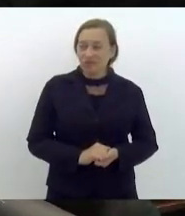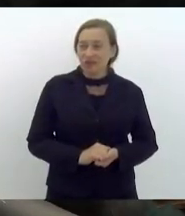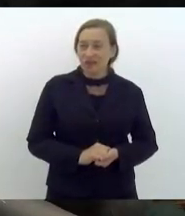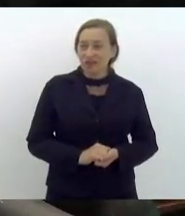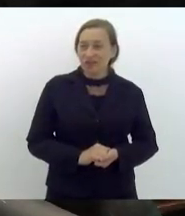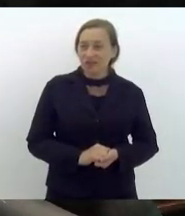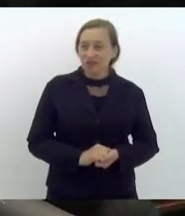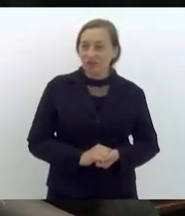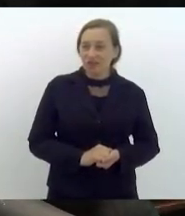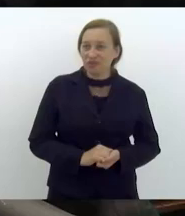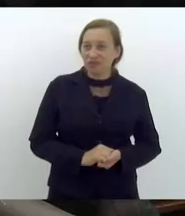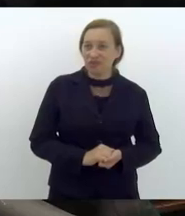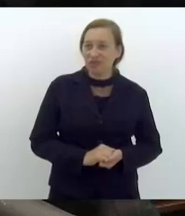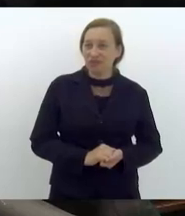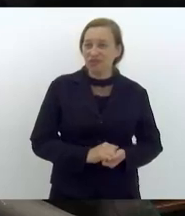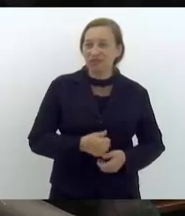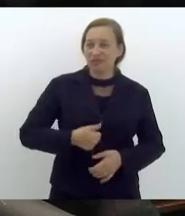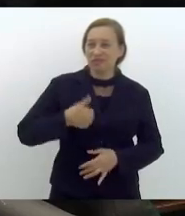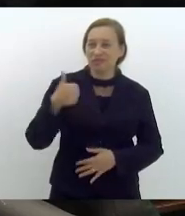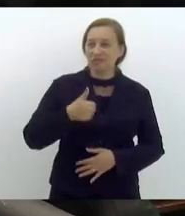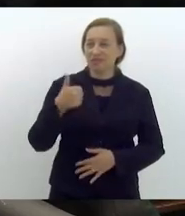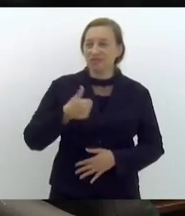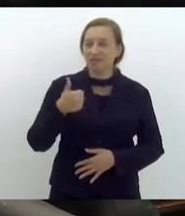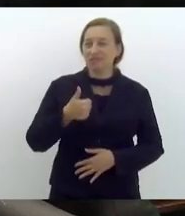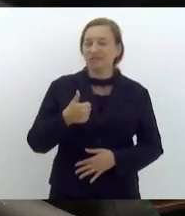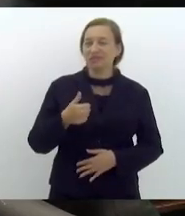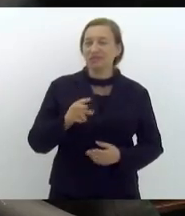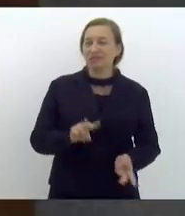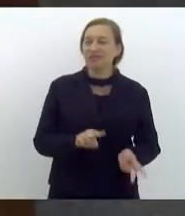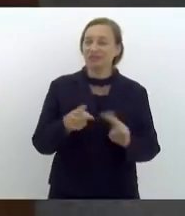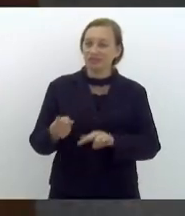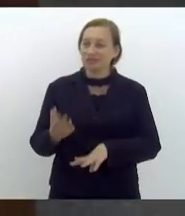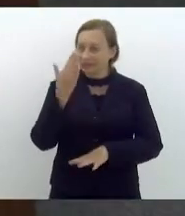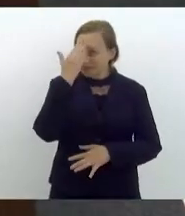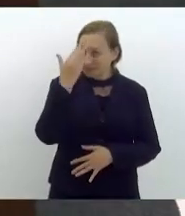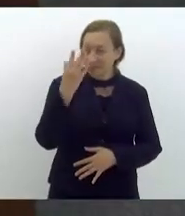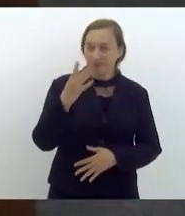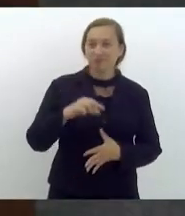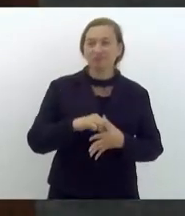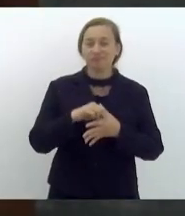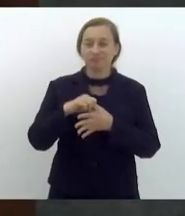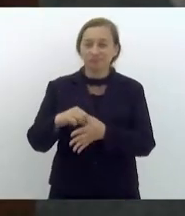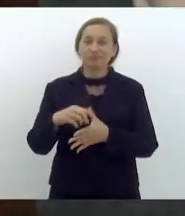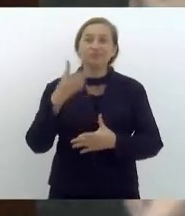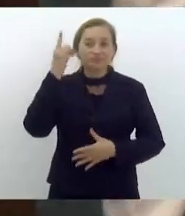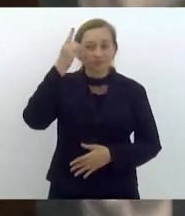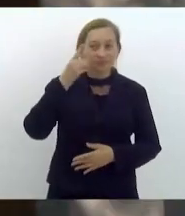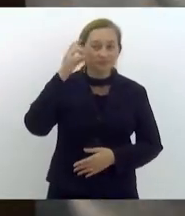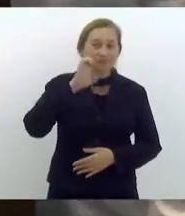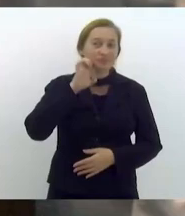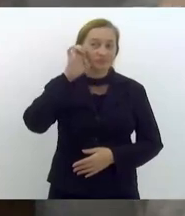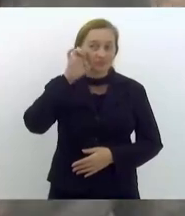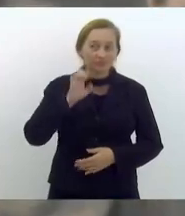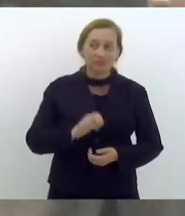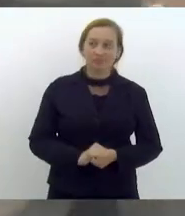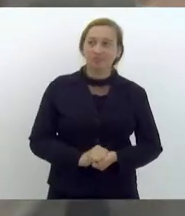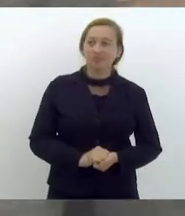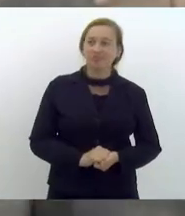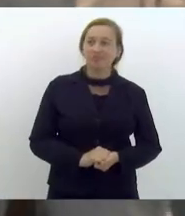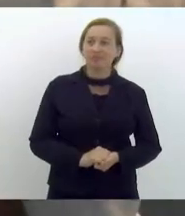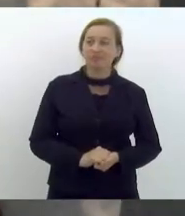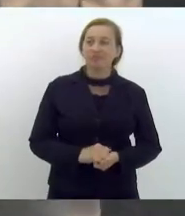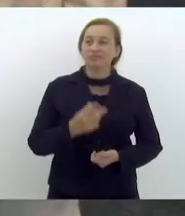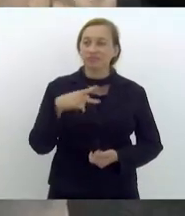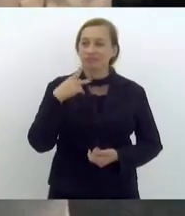primeiro lugar para fazer aqui o encaminhamento agradecer a minha líder deputada aérea takemoto e